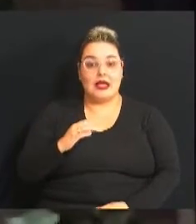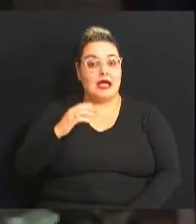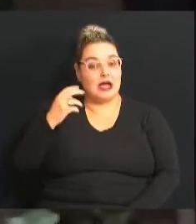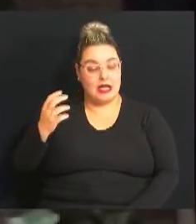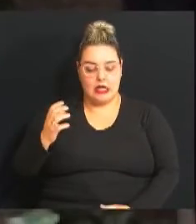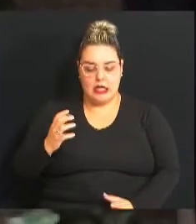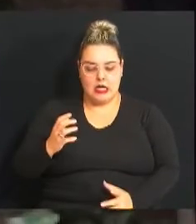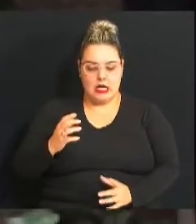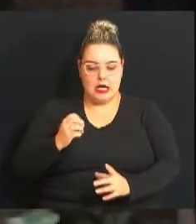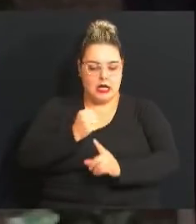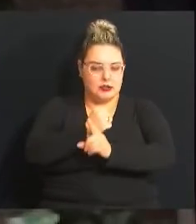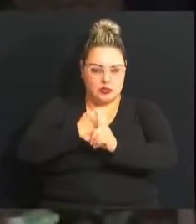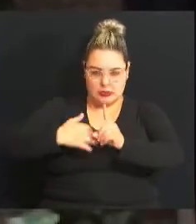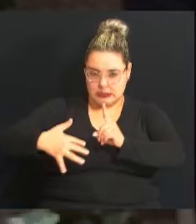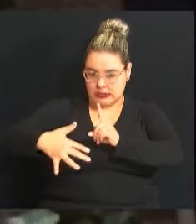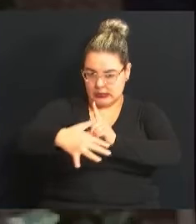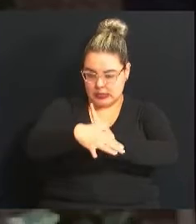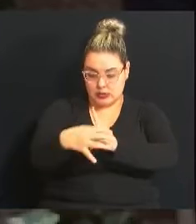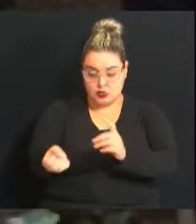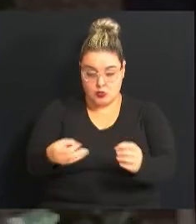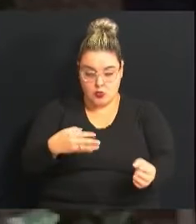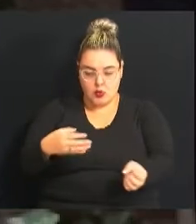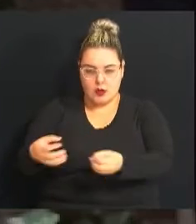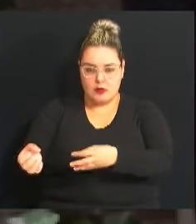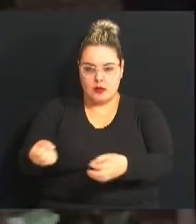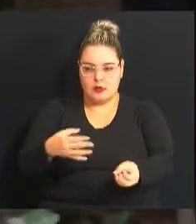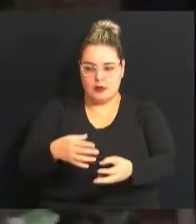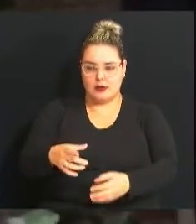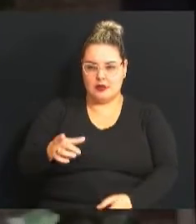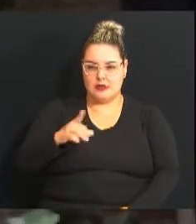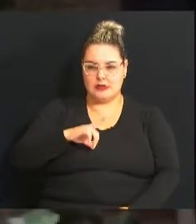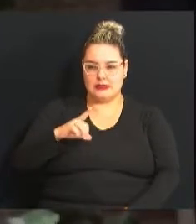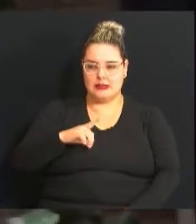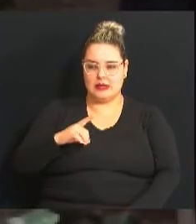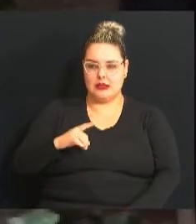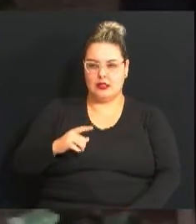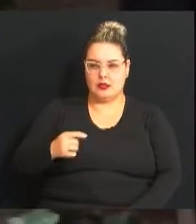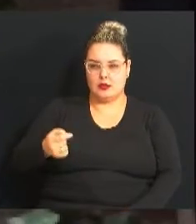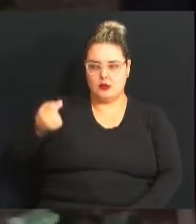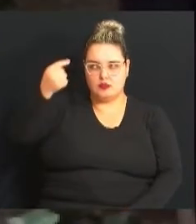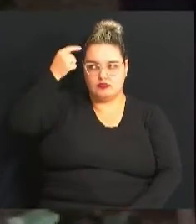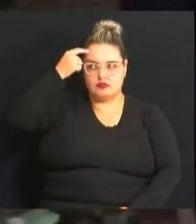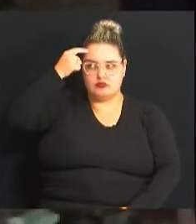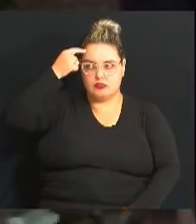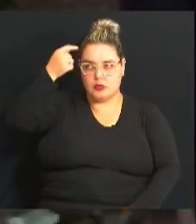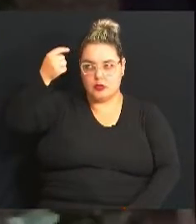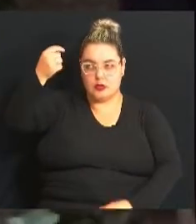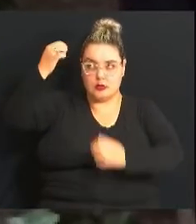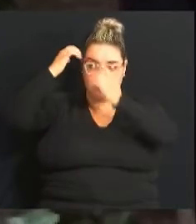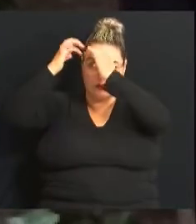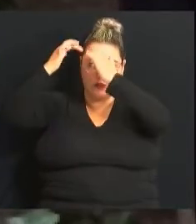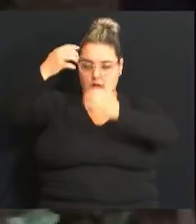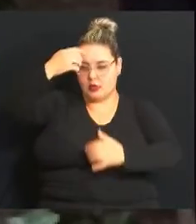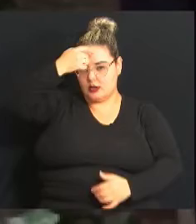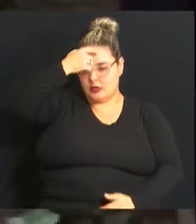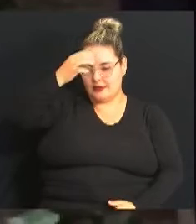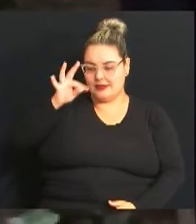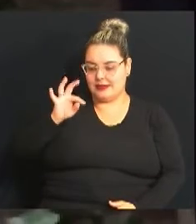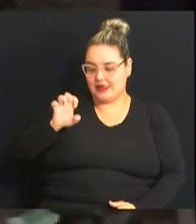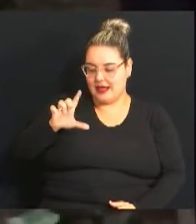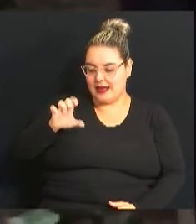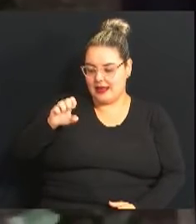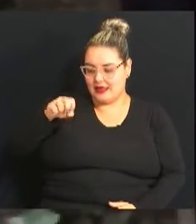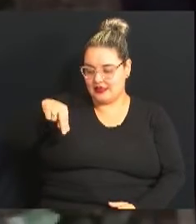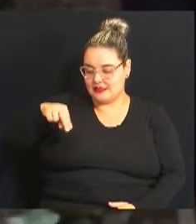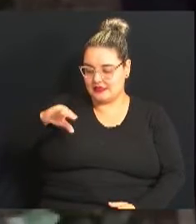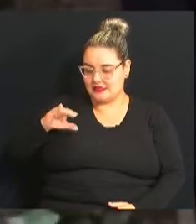moderna tem uma hiperestimulação do cérebro frontal, do telencéfalo, e deixa a